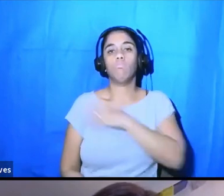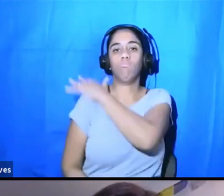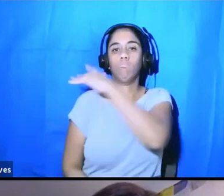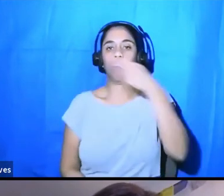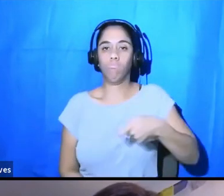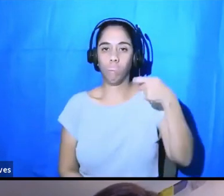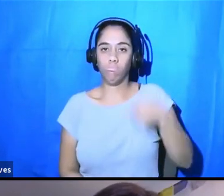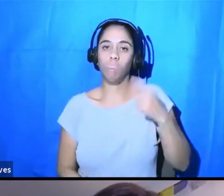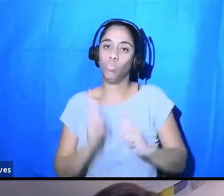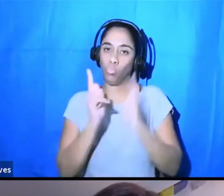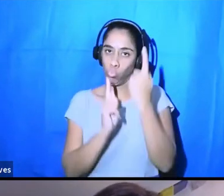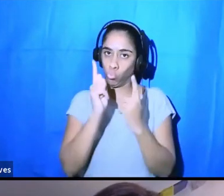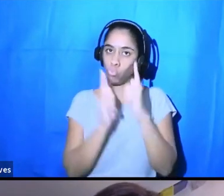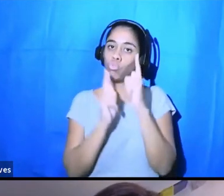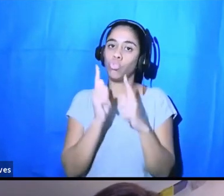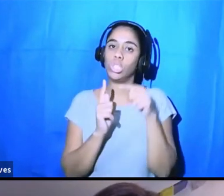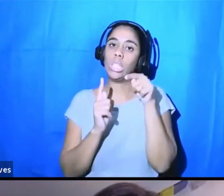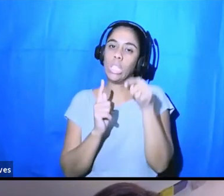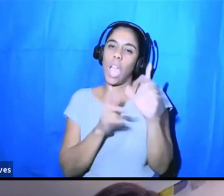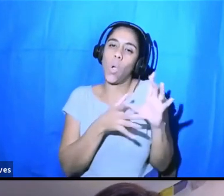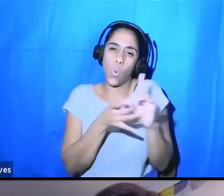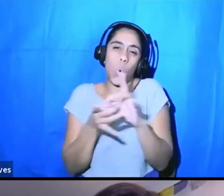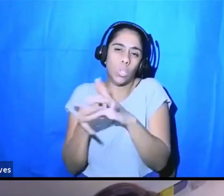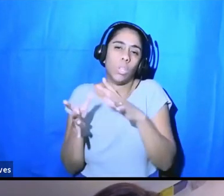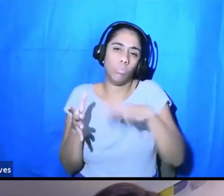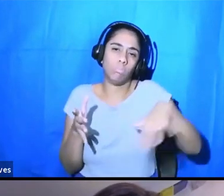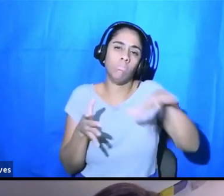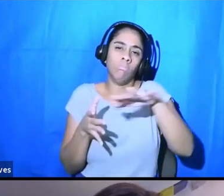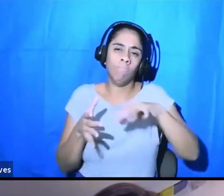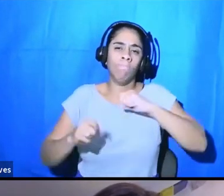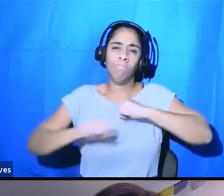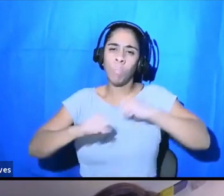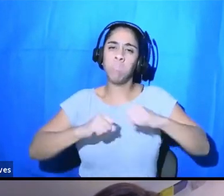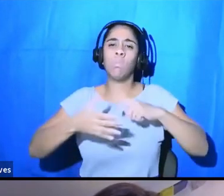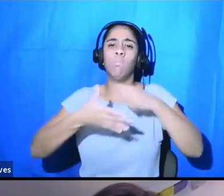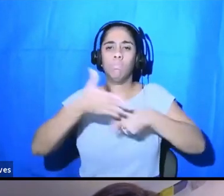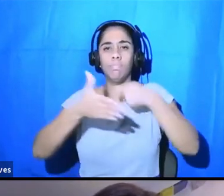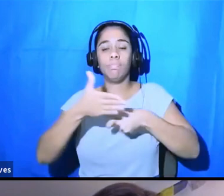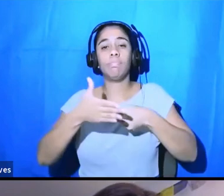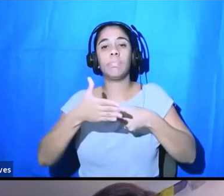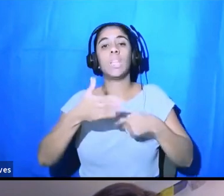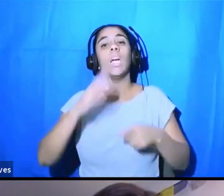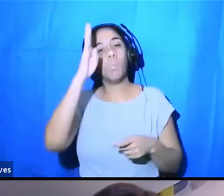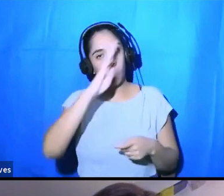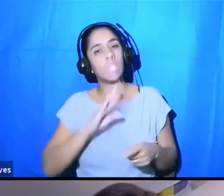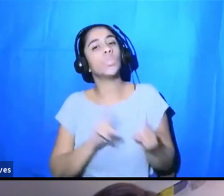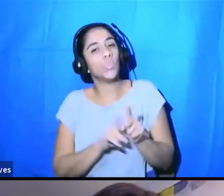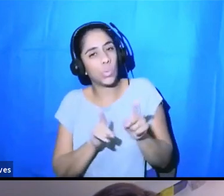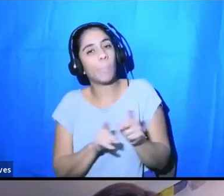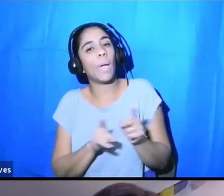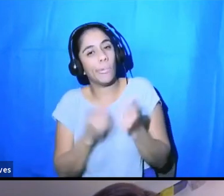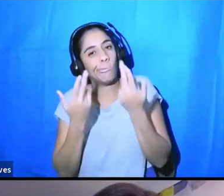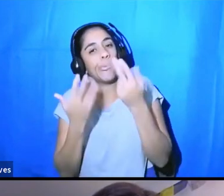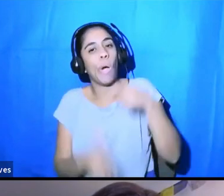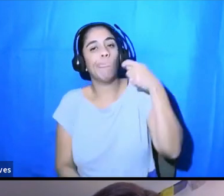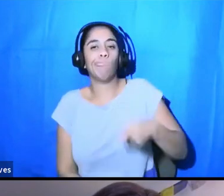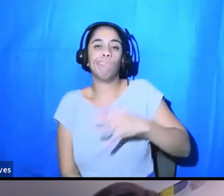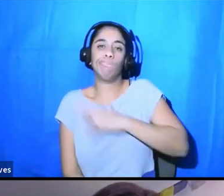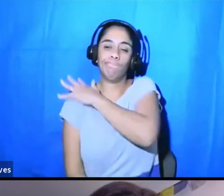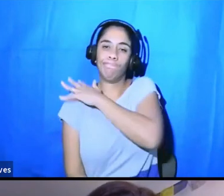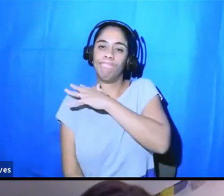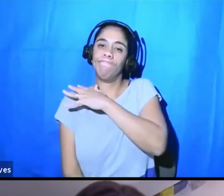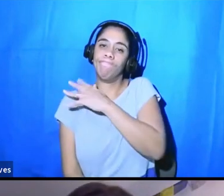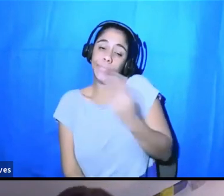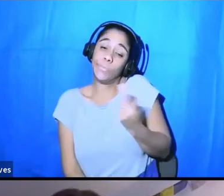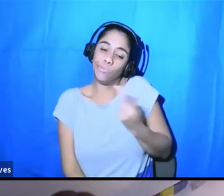um contexto de luta contra ditadura mas de todo contexto de ditadura que vocês viveram o Brasil também foram dois países que enfrentaram ditaduras mas